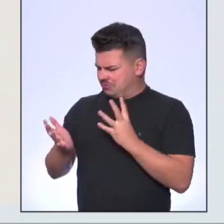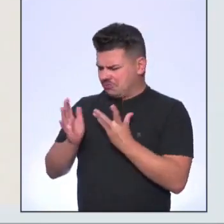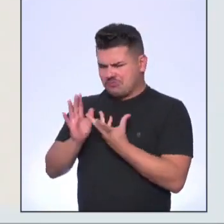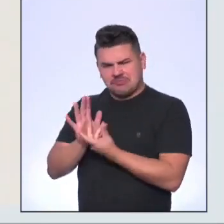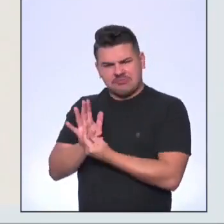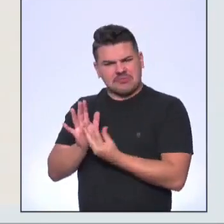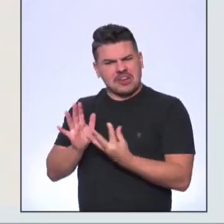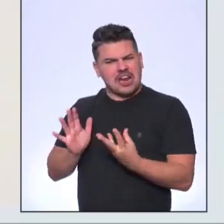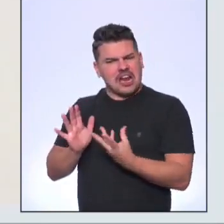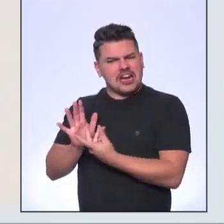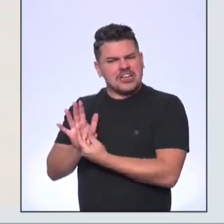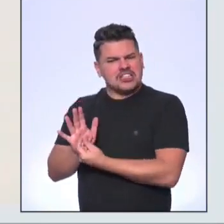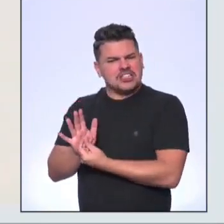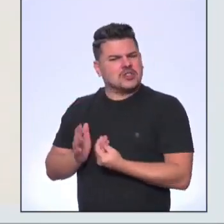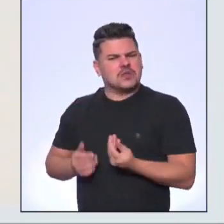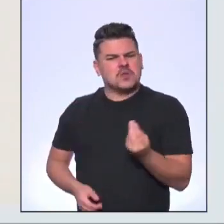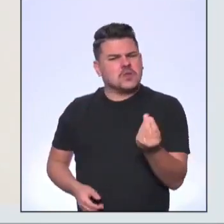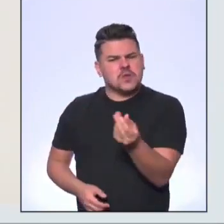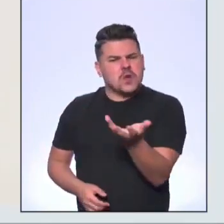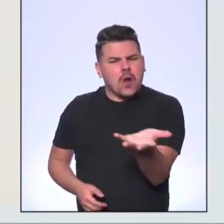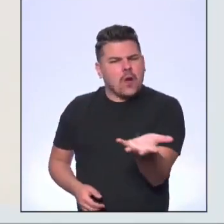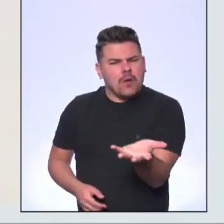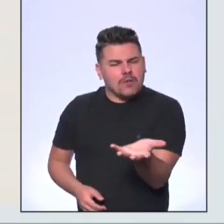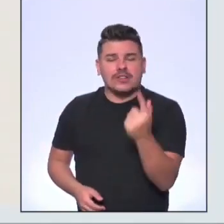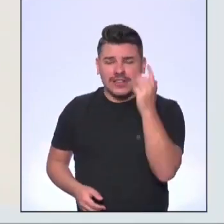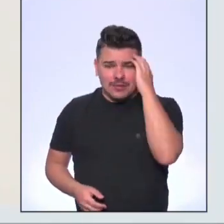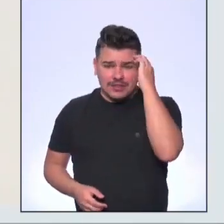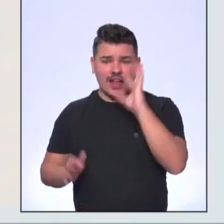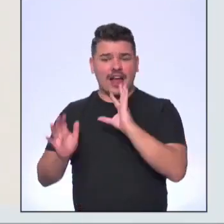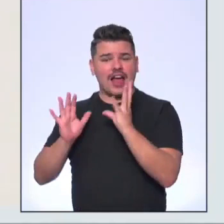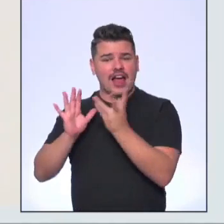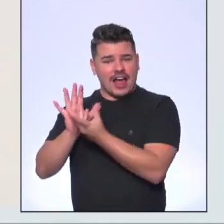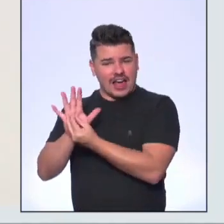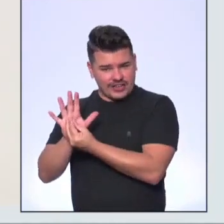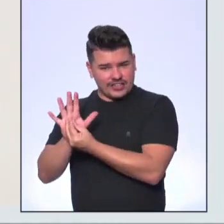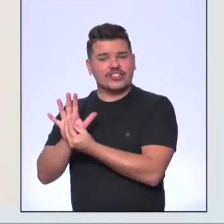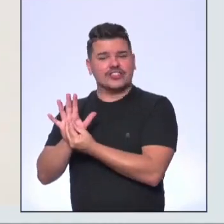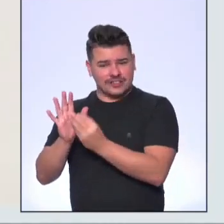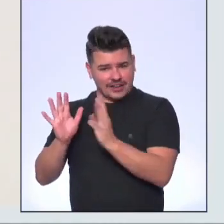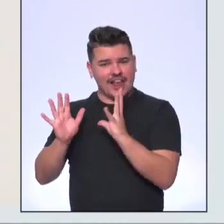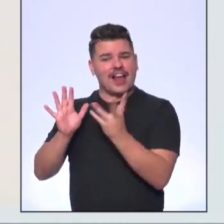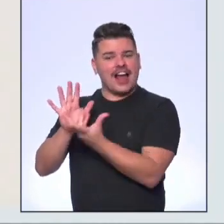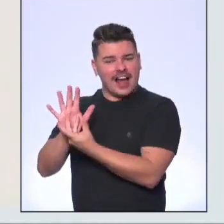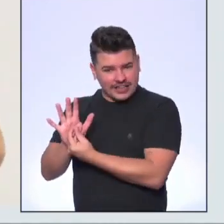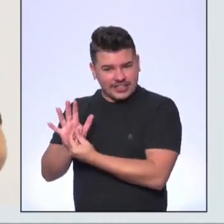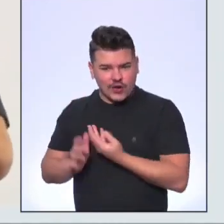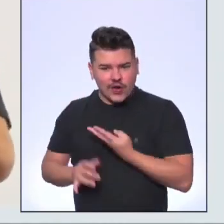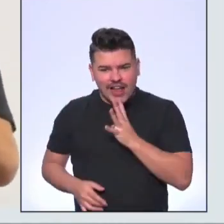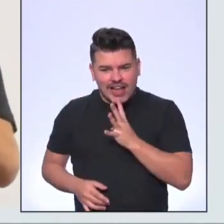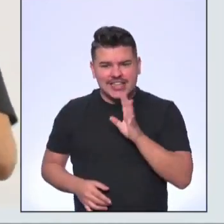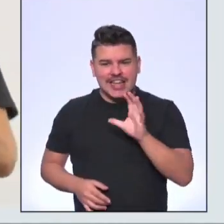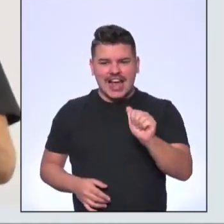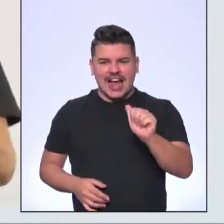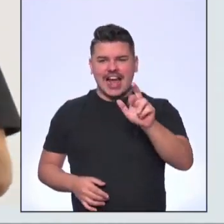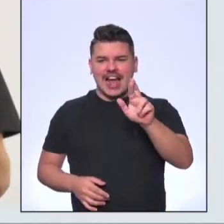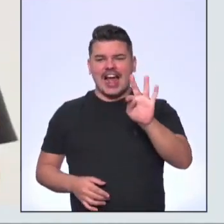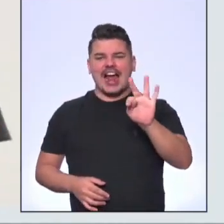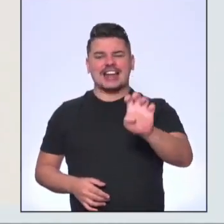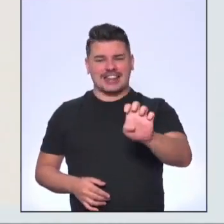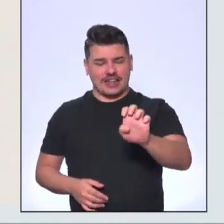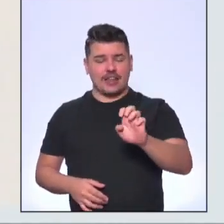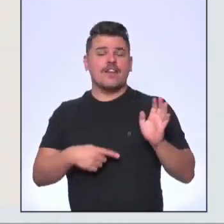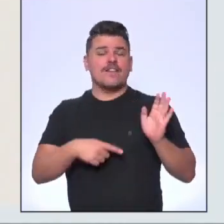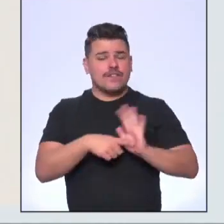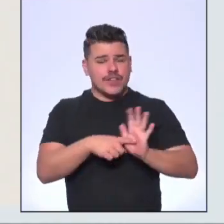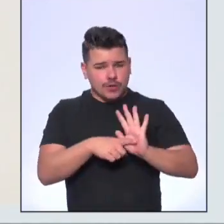artístico? Veja bem, ó, você sabe o que é arte, né? Por exemplo, um filme é